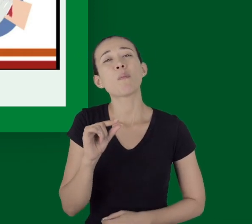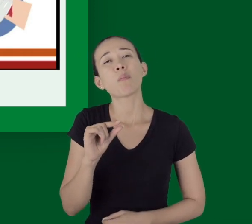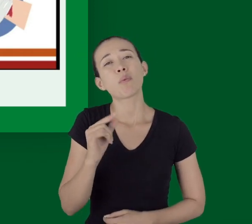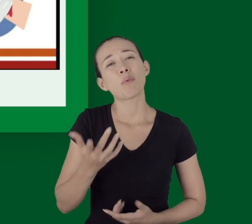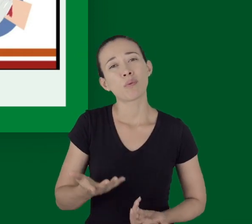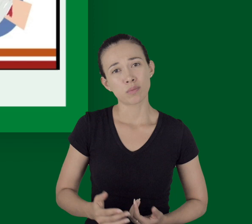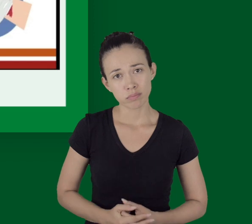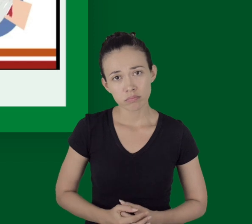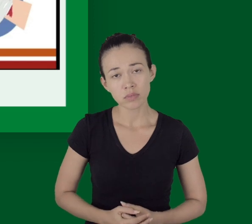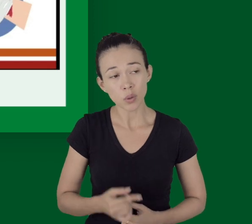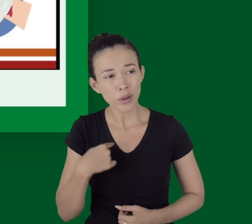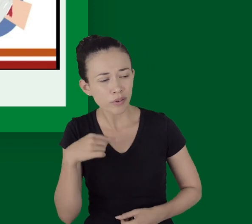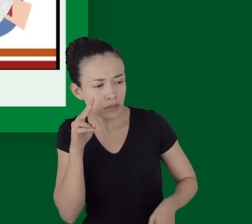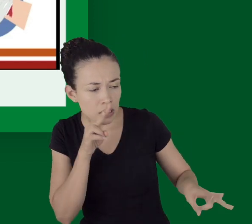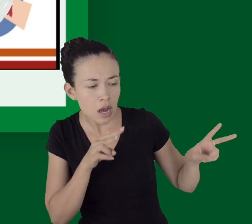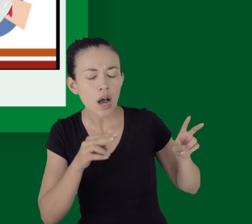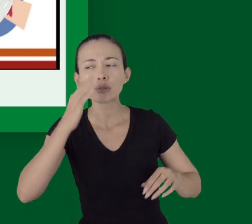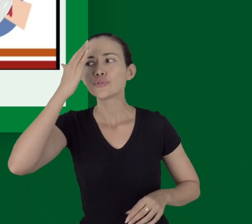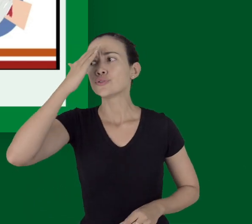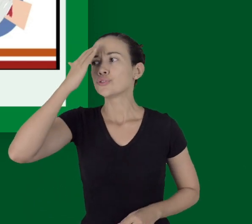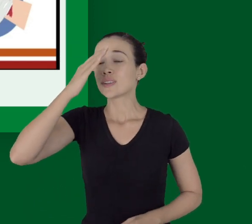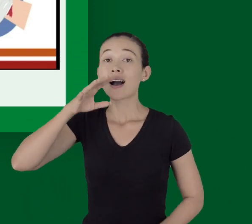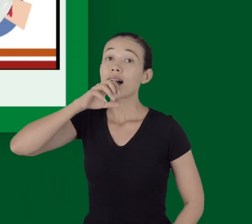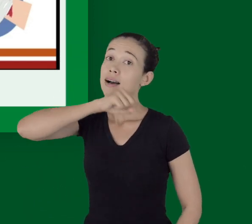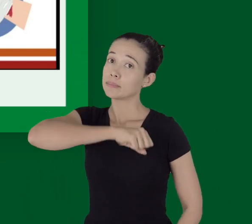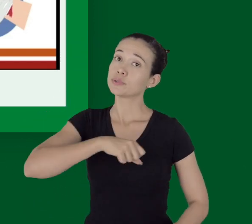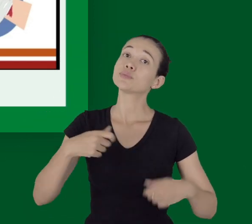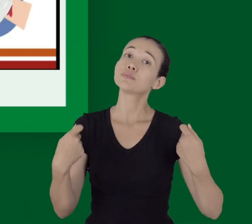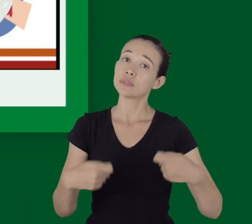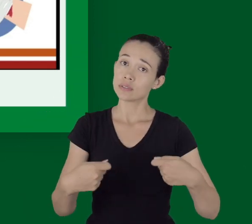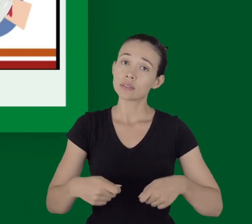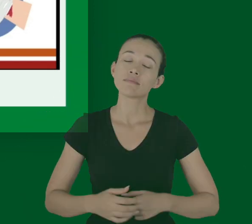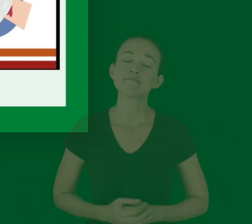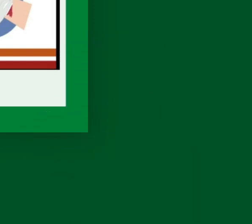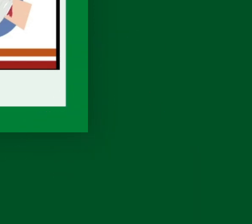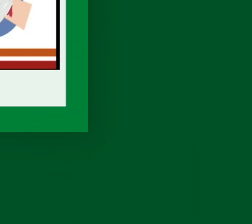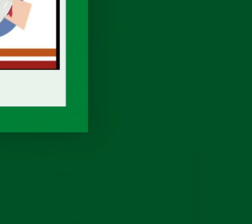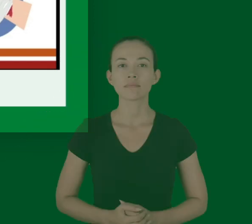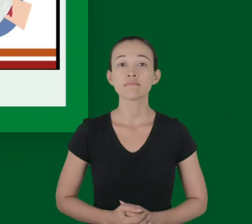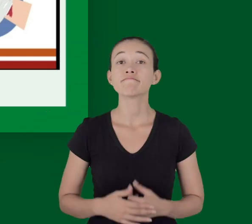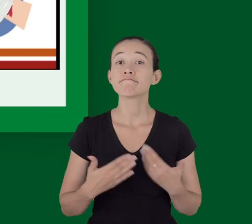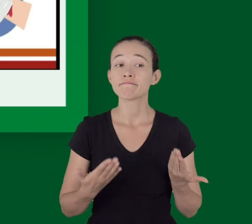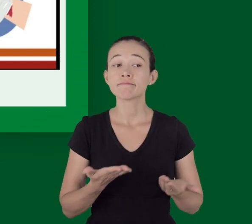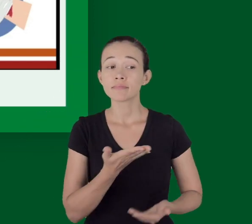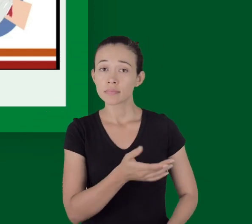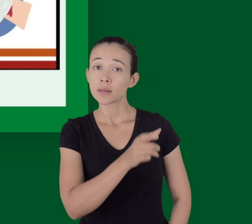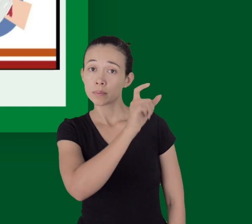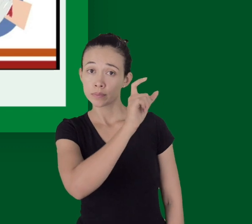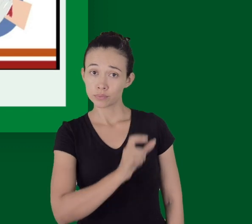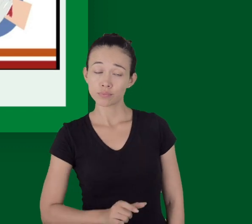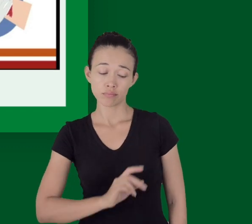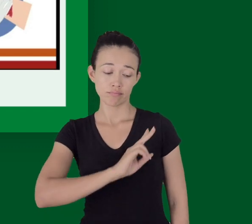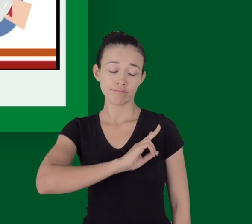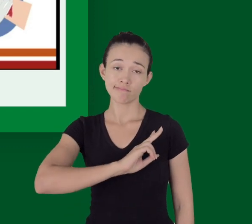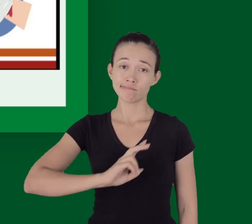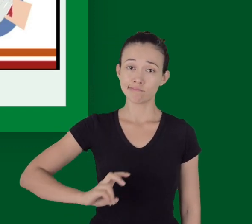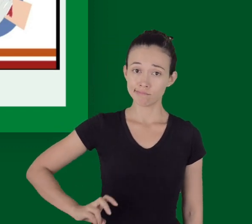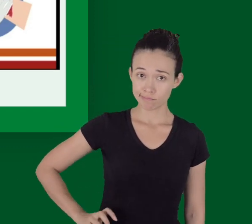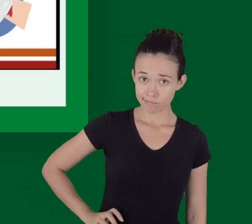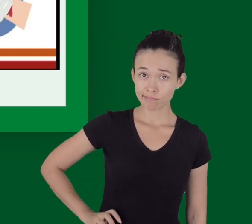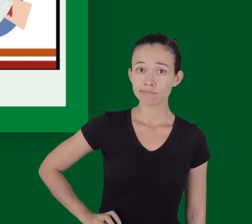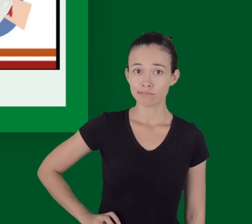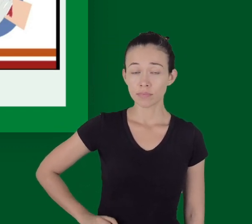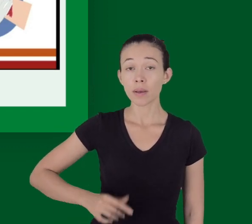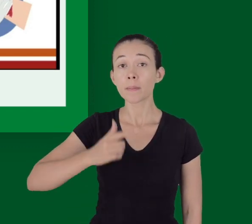né? Então, esse paciente, ele está hipovolêmico, acesso venoso, Essa abordagem inicial com cristalóide de